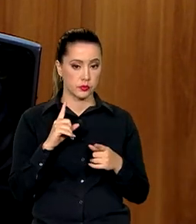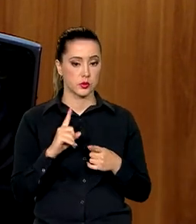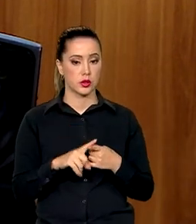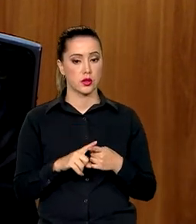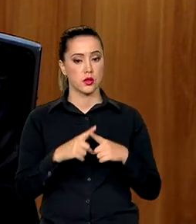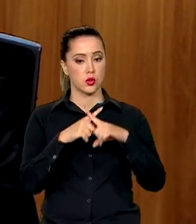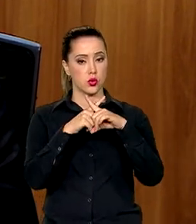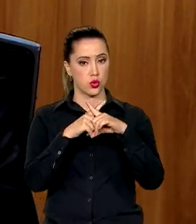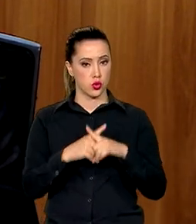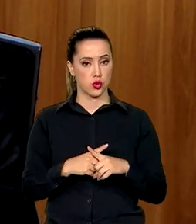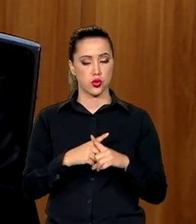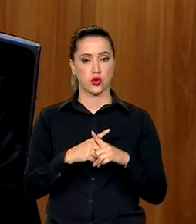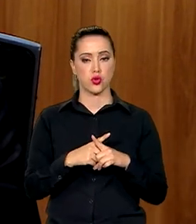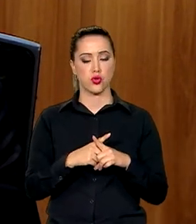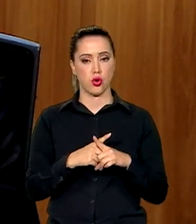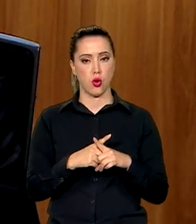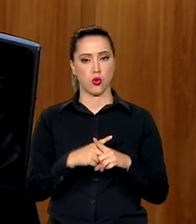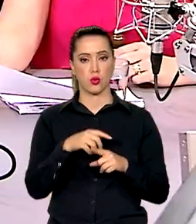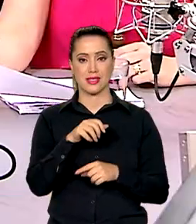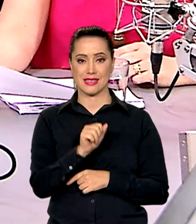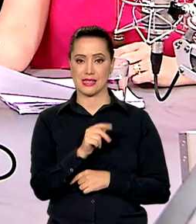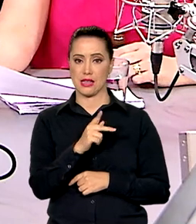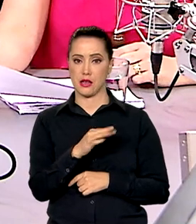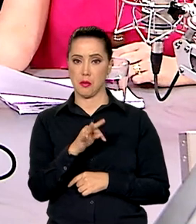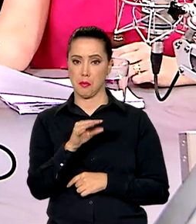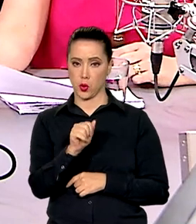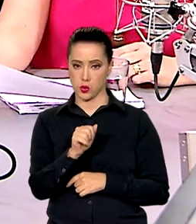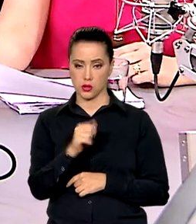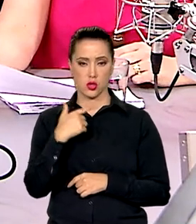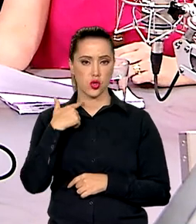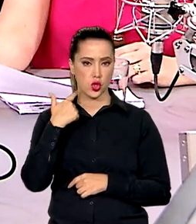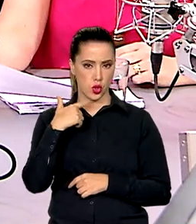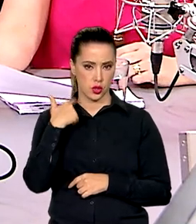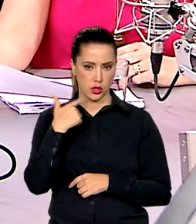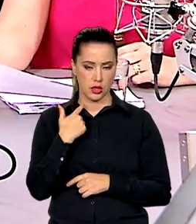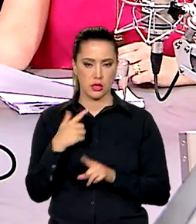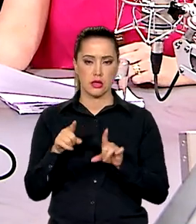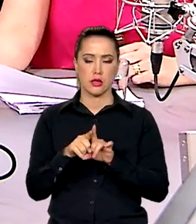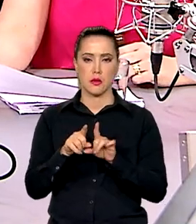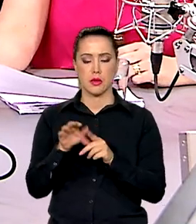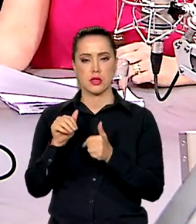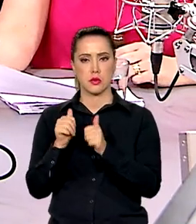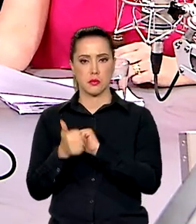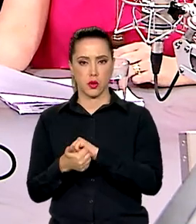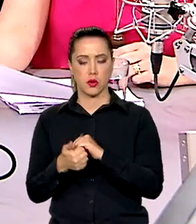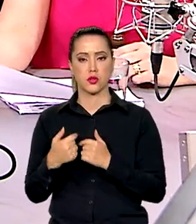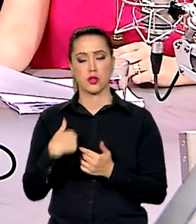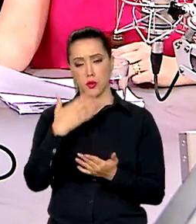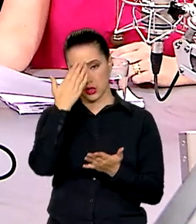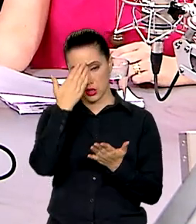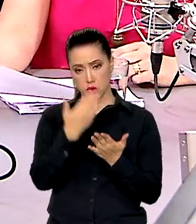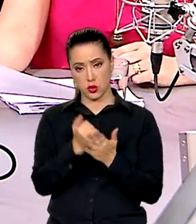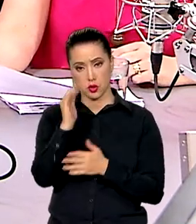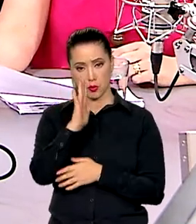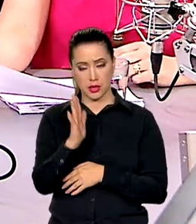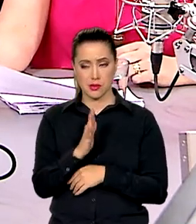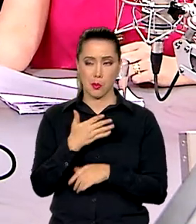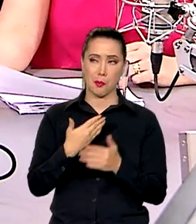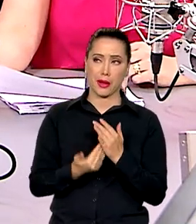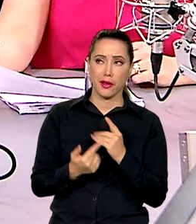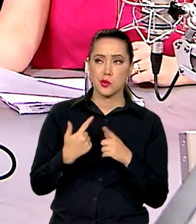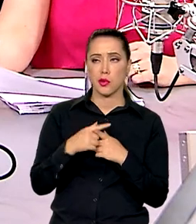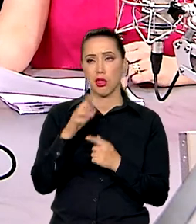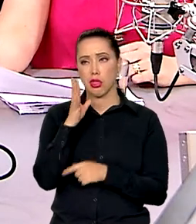aos jogos de aposta fixa como também em relação aos e-esportes Eu acho que o Brasil perde muito no momento em que demora para